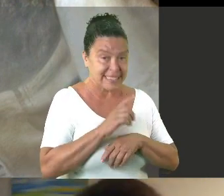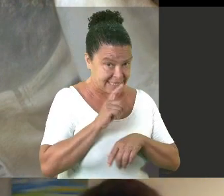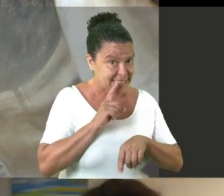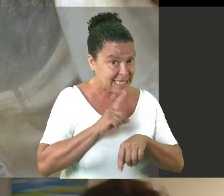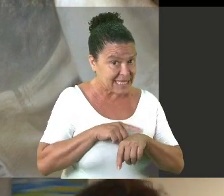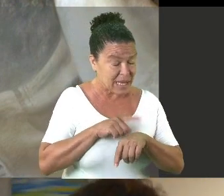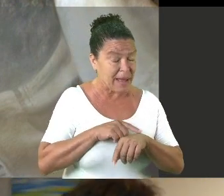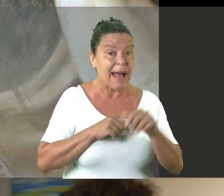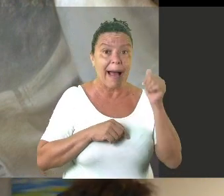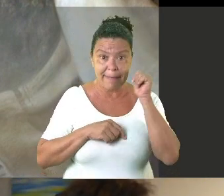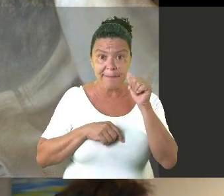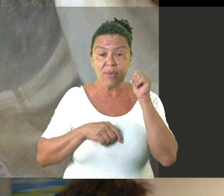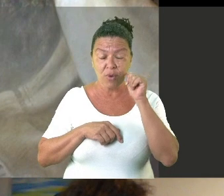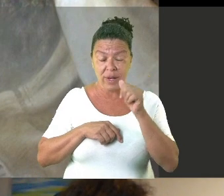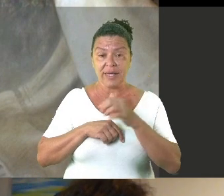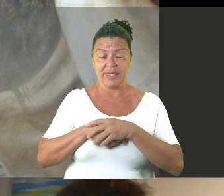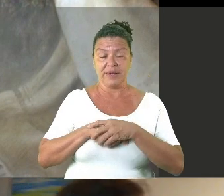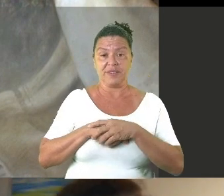a mulher,